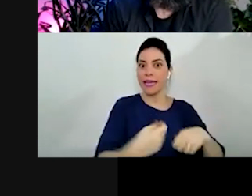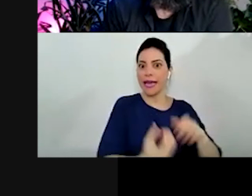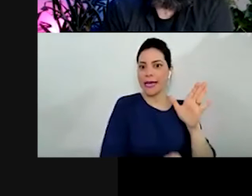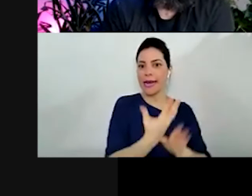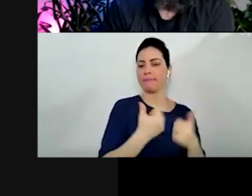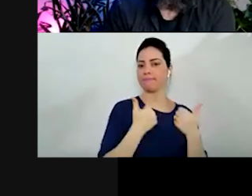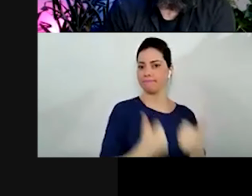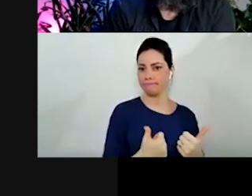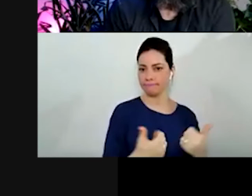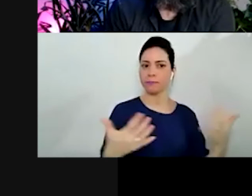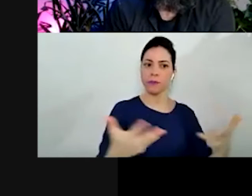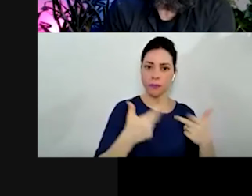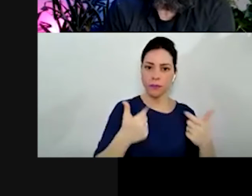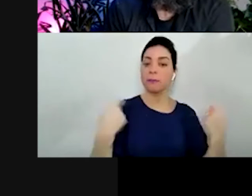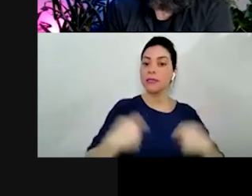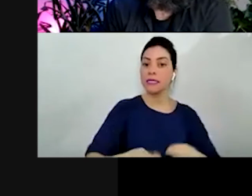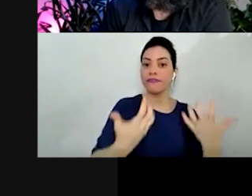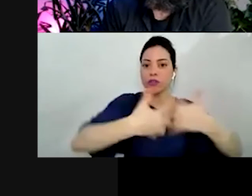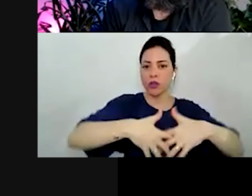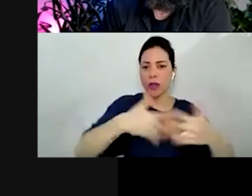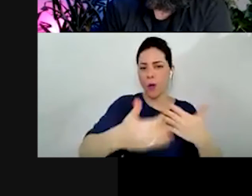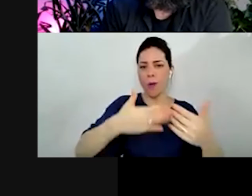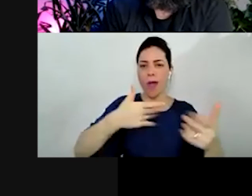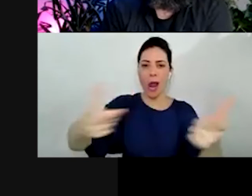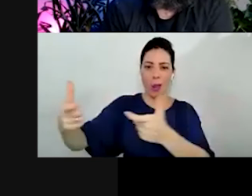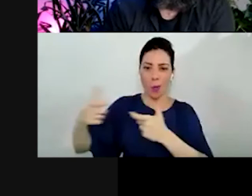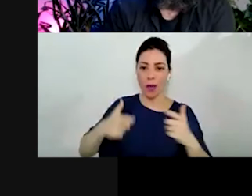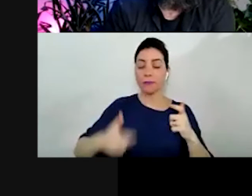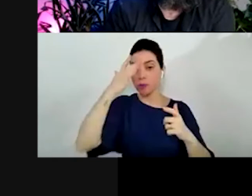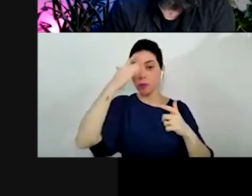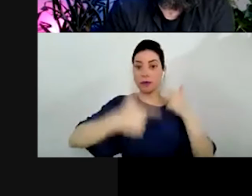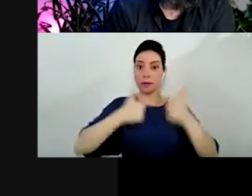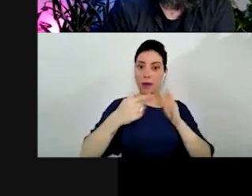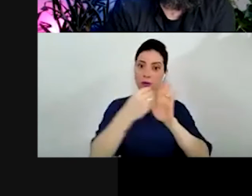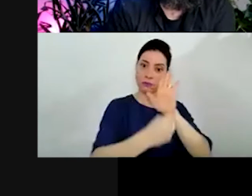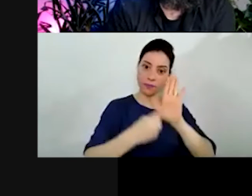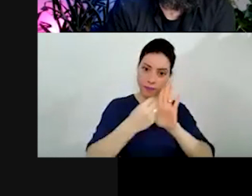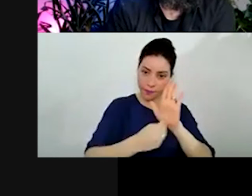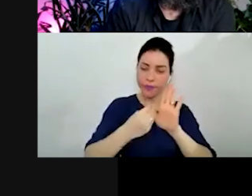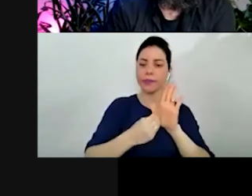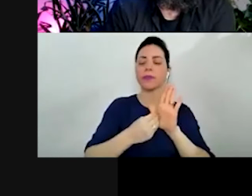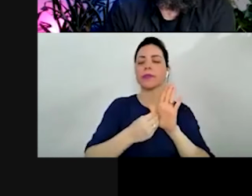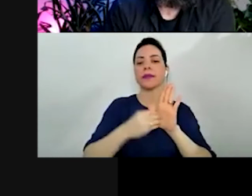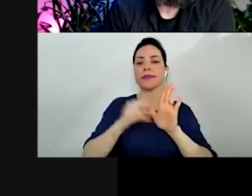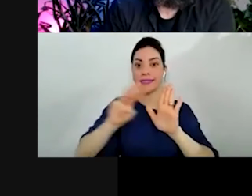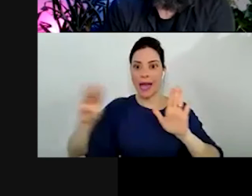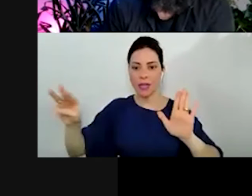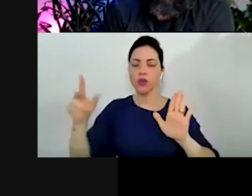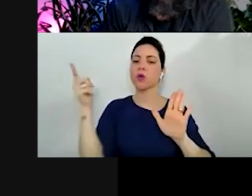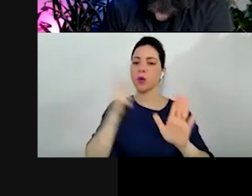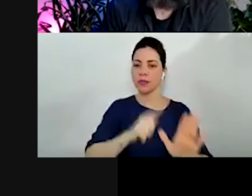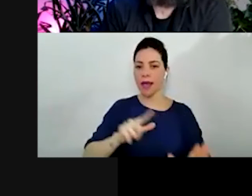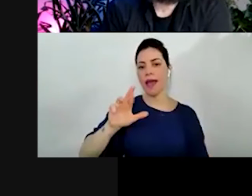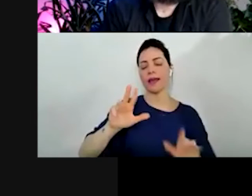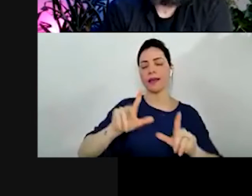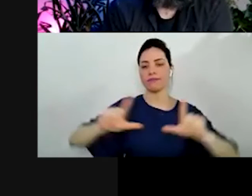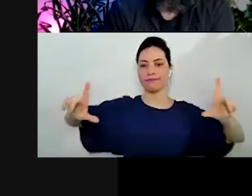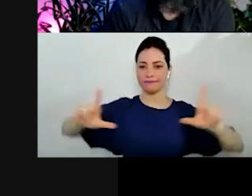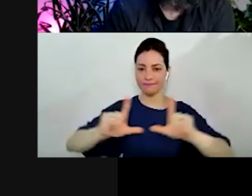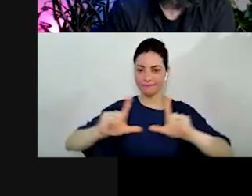quem trabalha com design grave com o design de sites já conhece o termo design responsivo é você trabalhar as